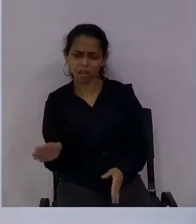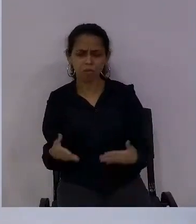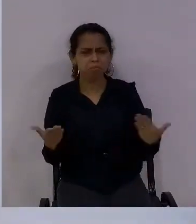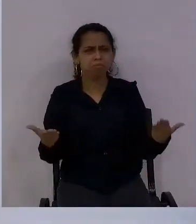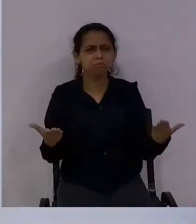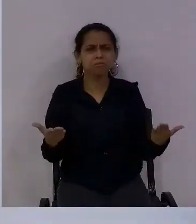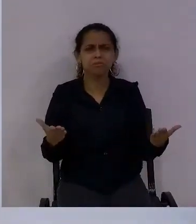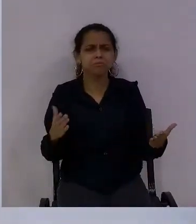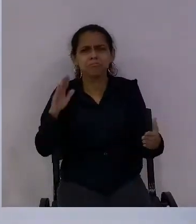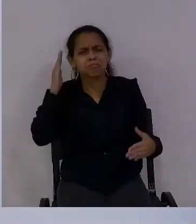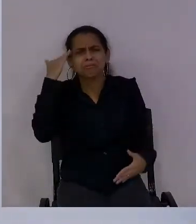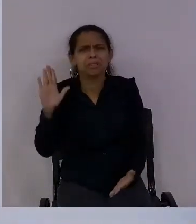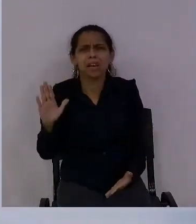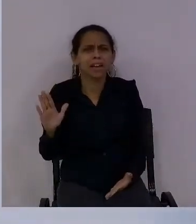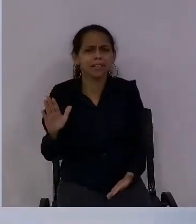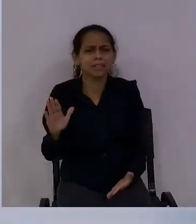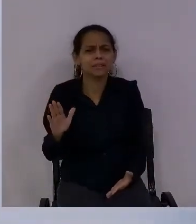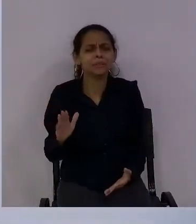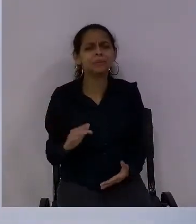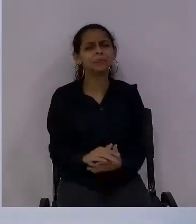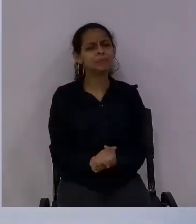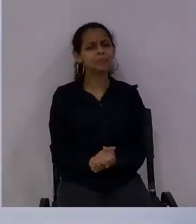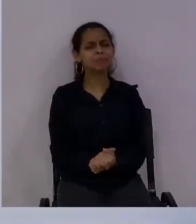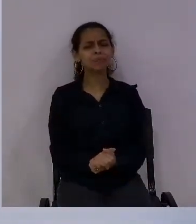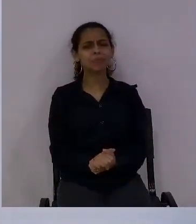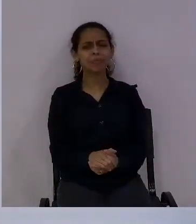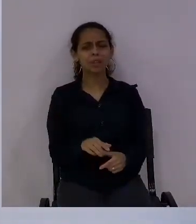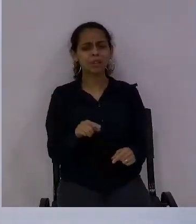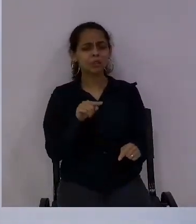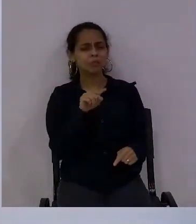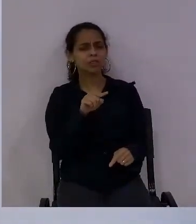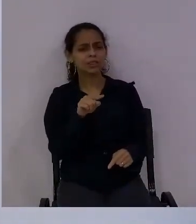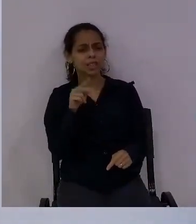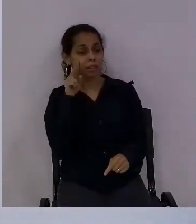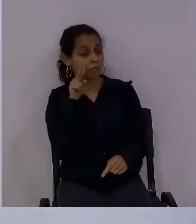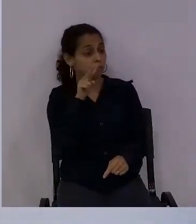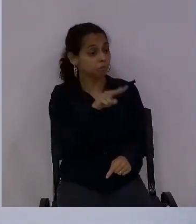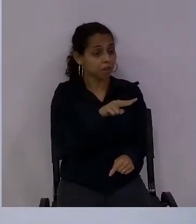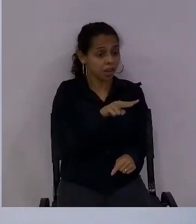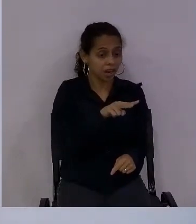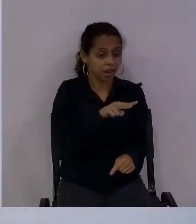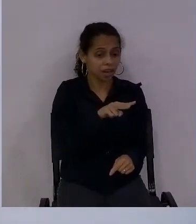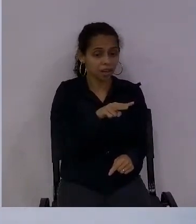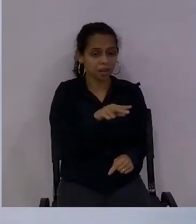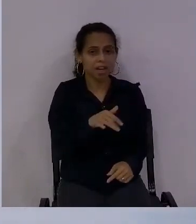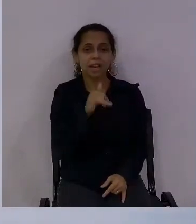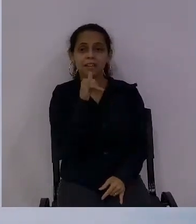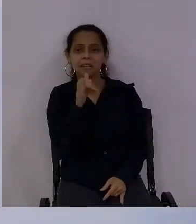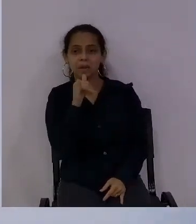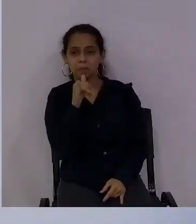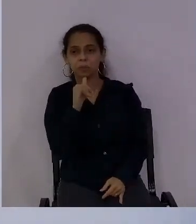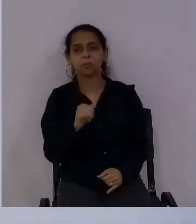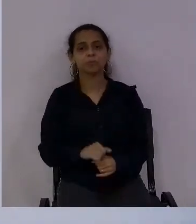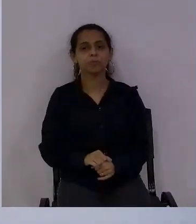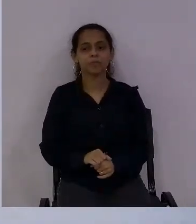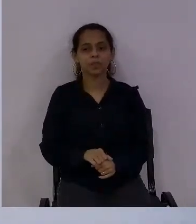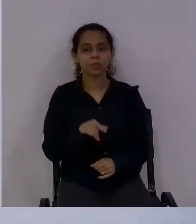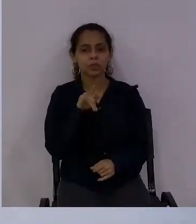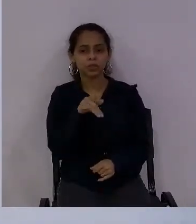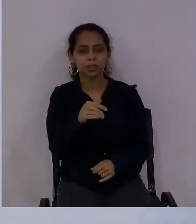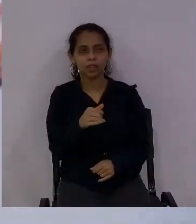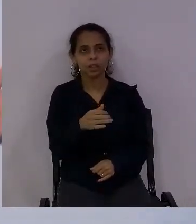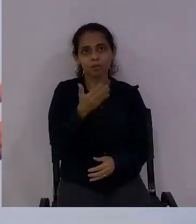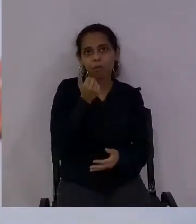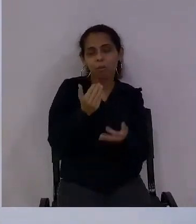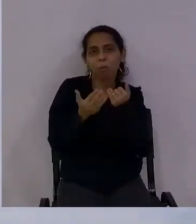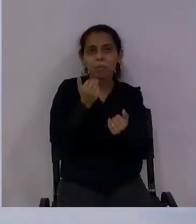muito chique, e aí você olha para um lado, olha para o outro, e parece que tem o jeito certo de usar o talher, tem o jeito certo de começar a comer, tem o jeito